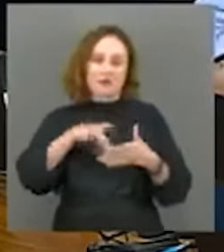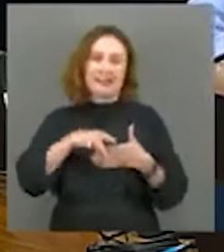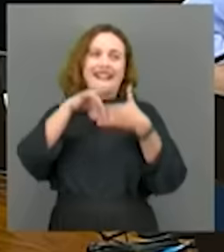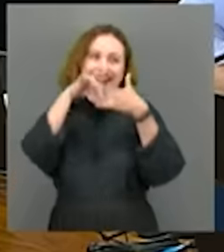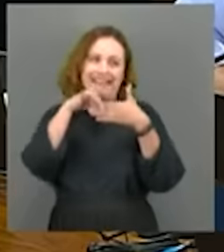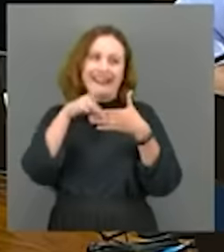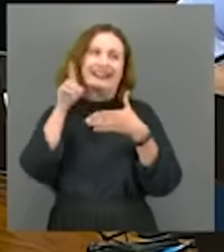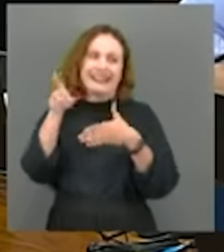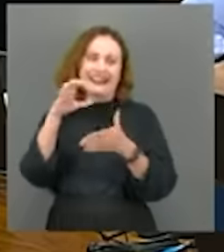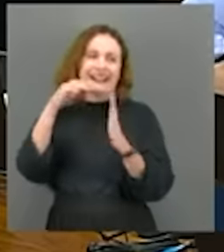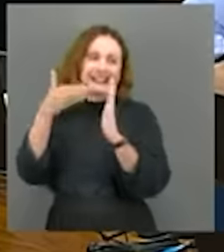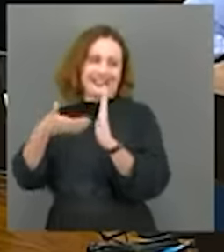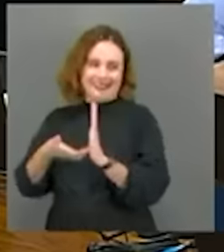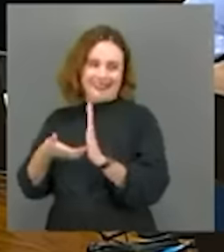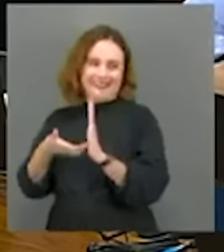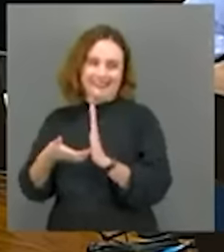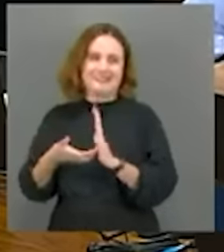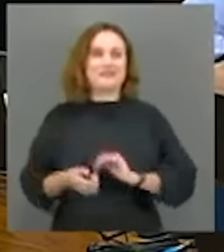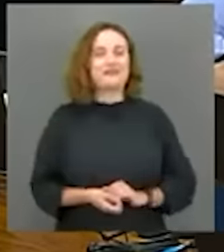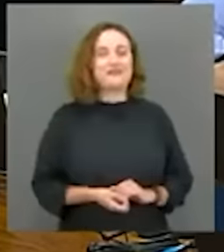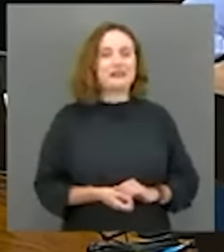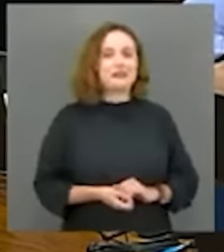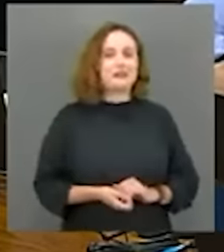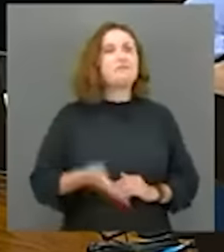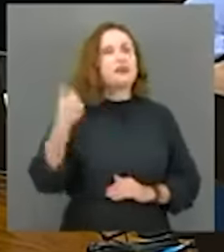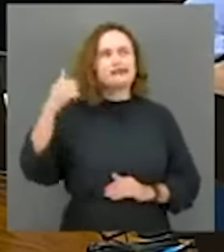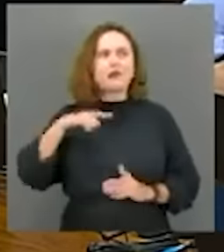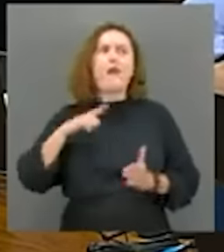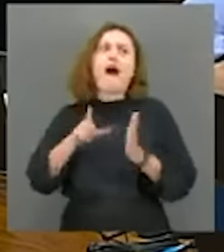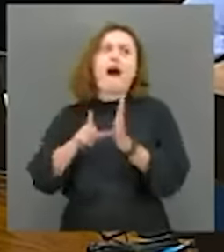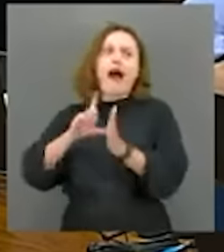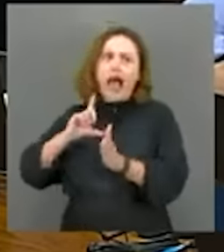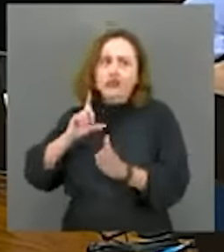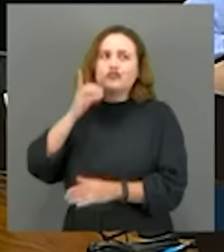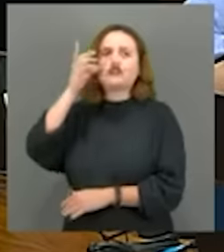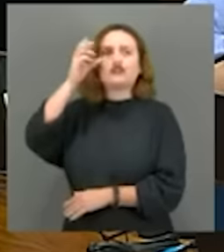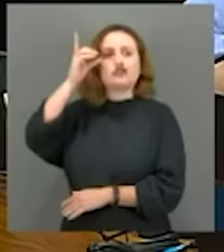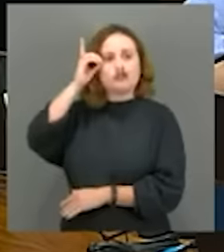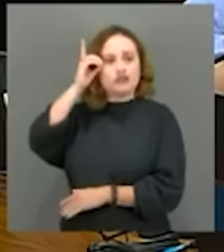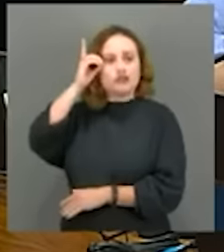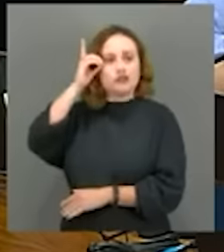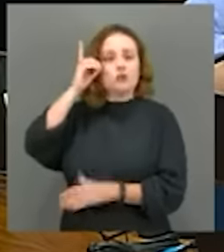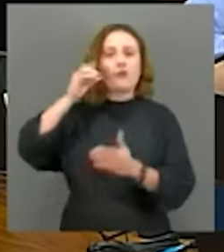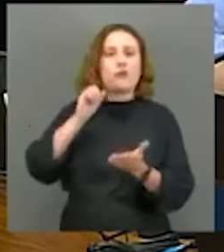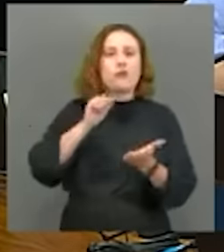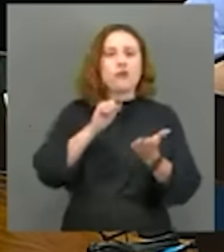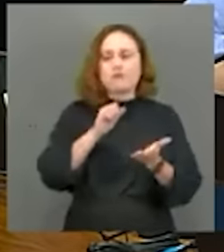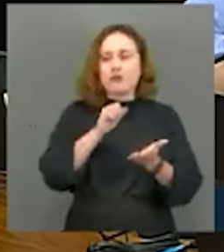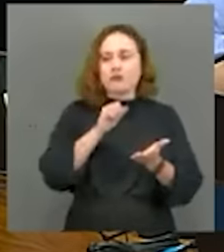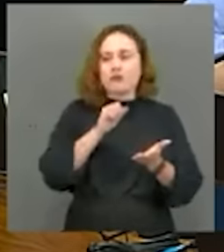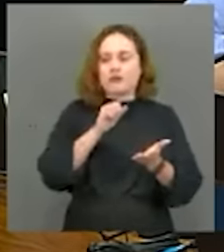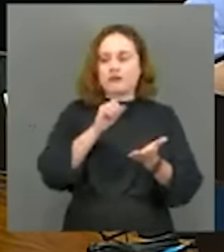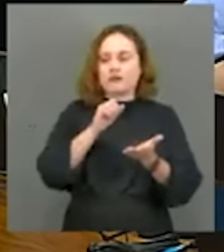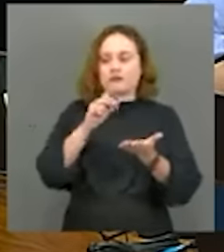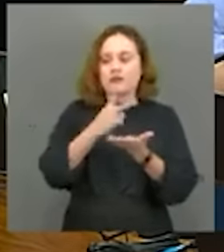Deputados Mas mesmo antes na época do impeachment da Dilma já era uma já foi né